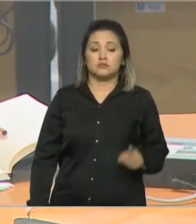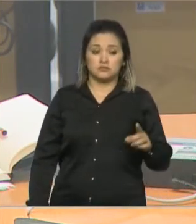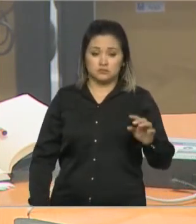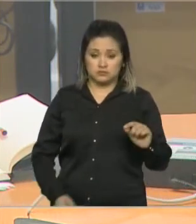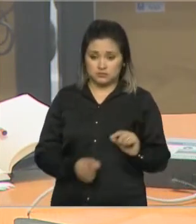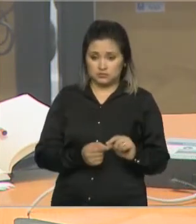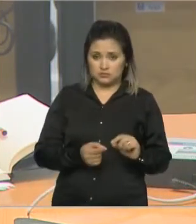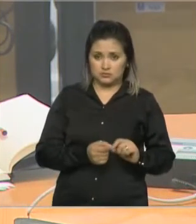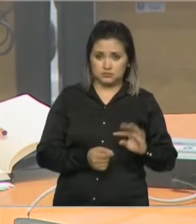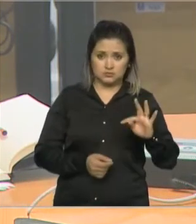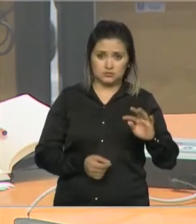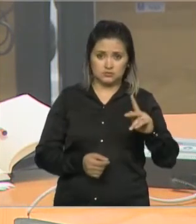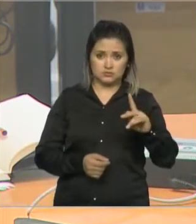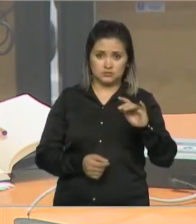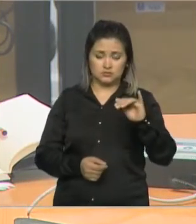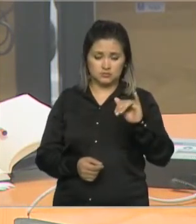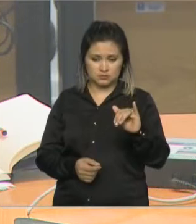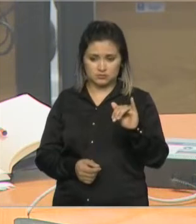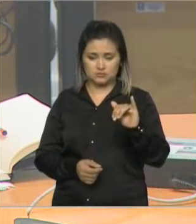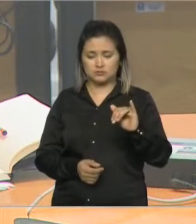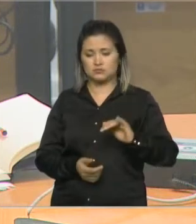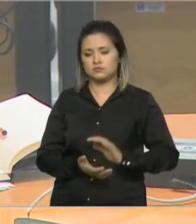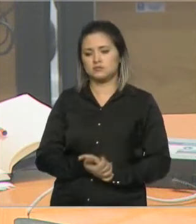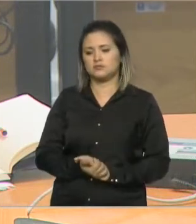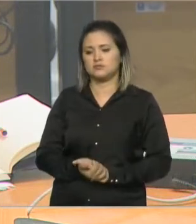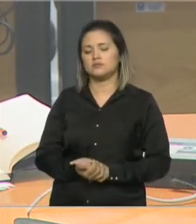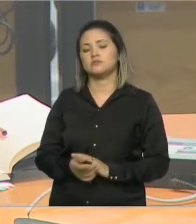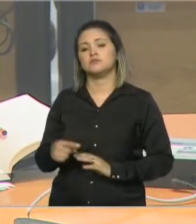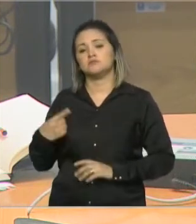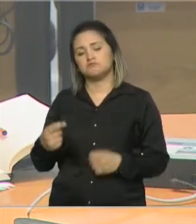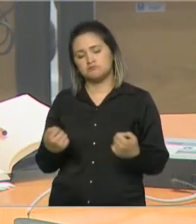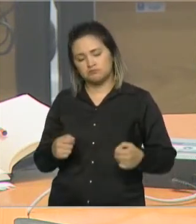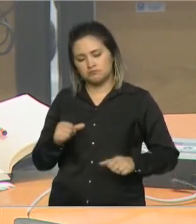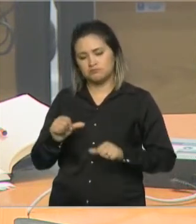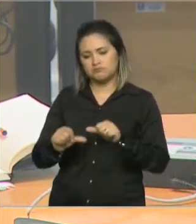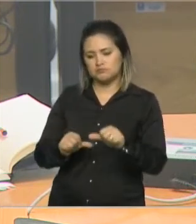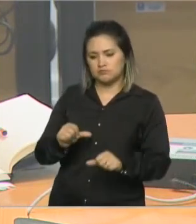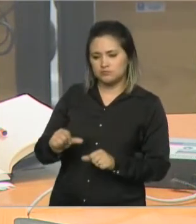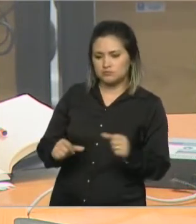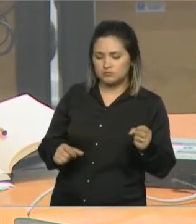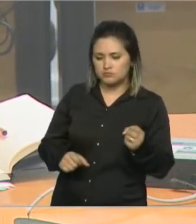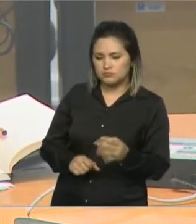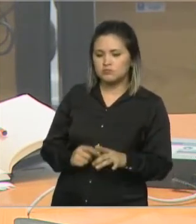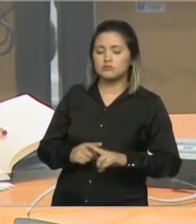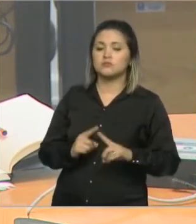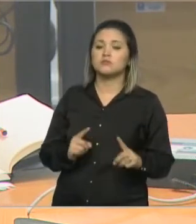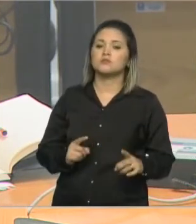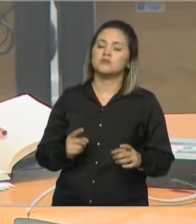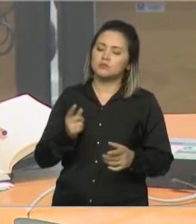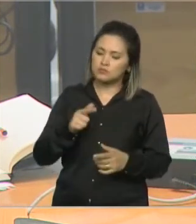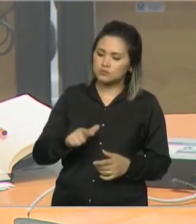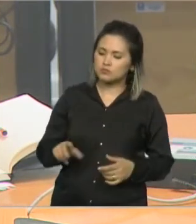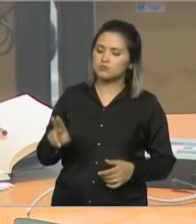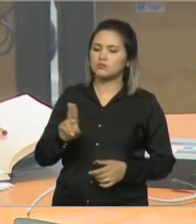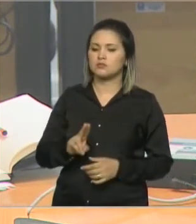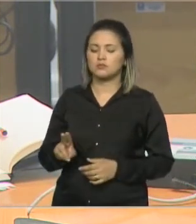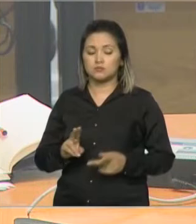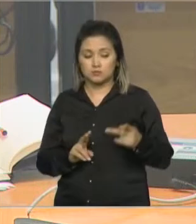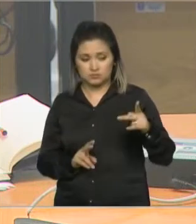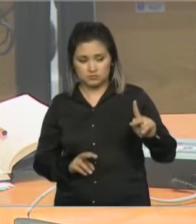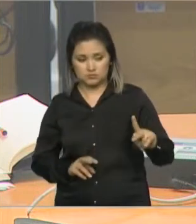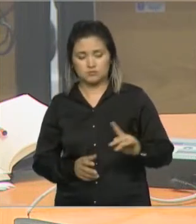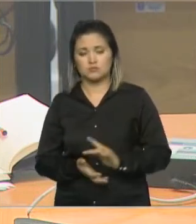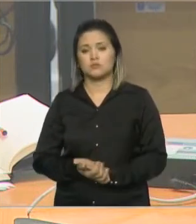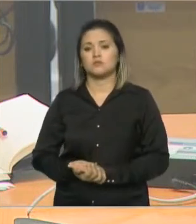gente precisa construir. Então, eu agradeço muito. Eu acho que a gente, envolvendo a Assembleia, vai conseguir ter mais